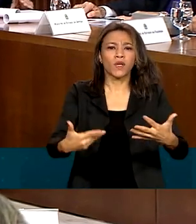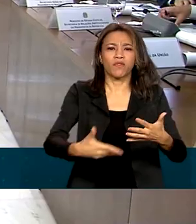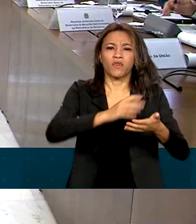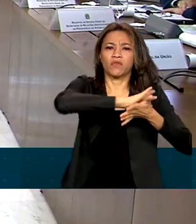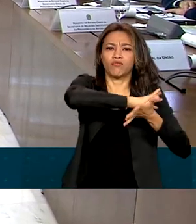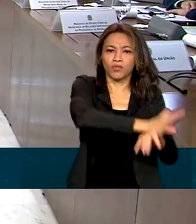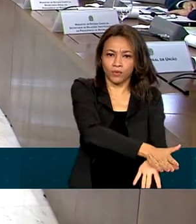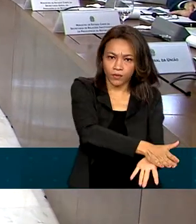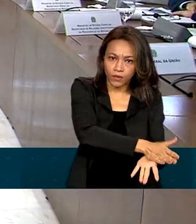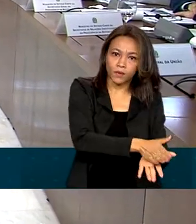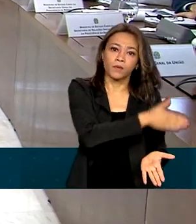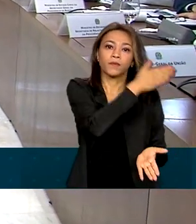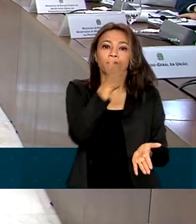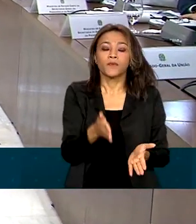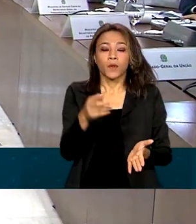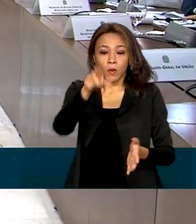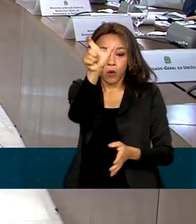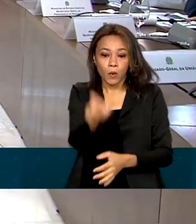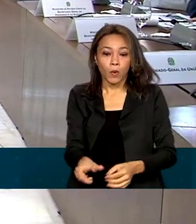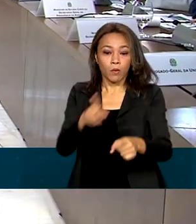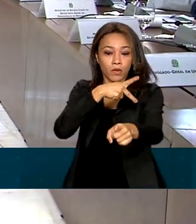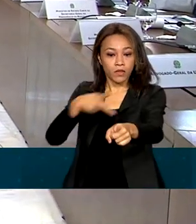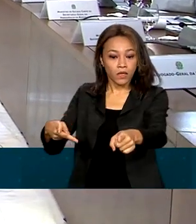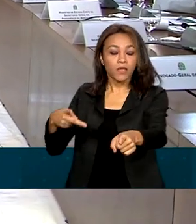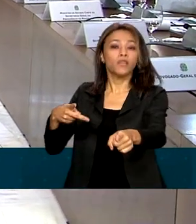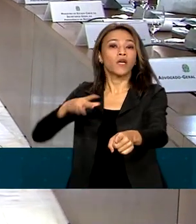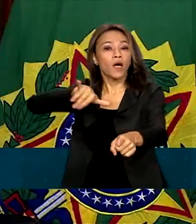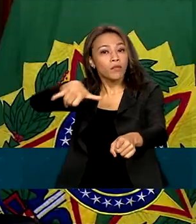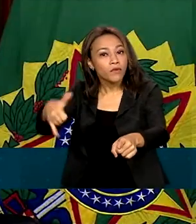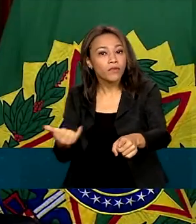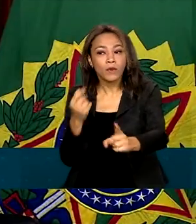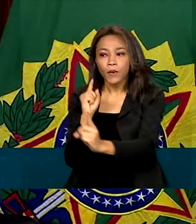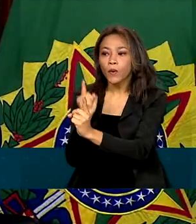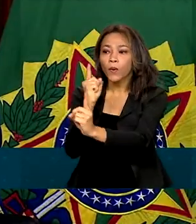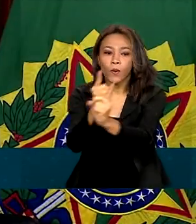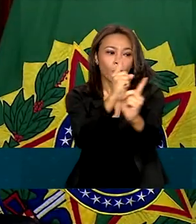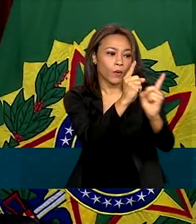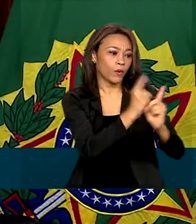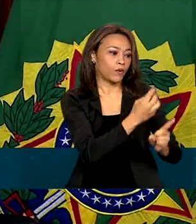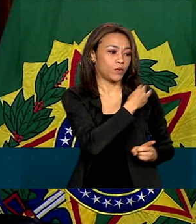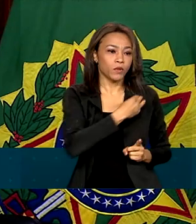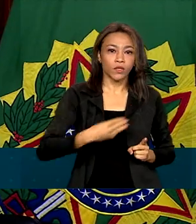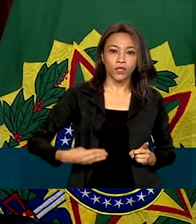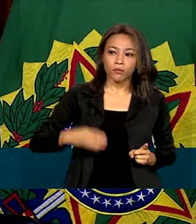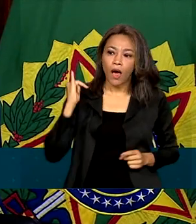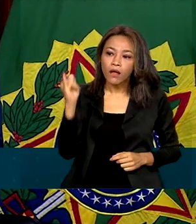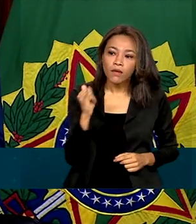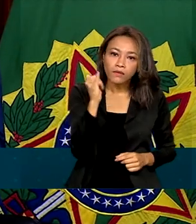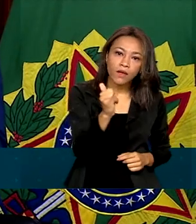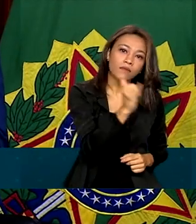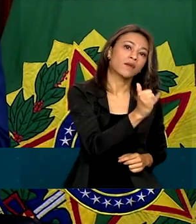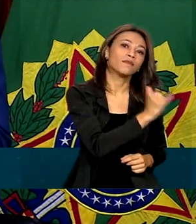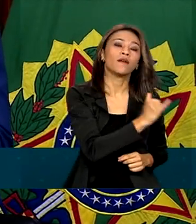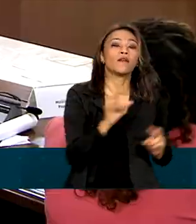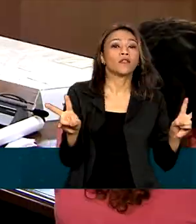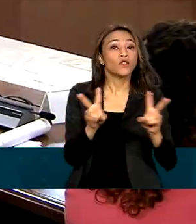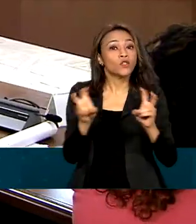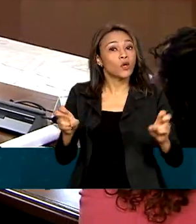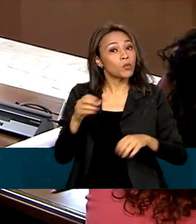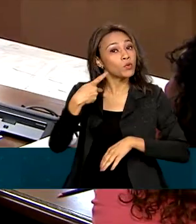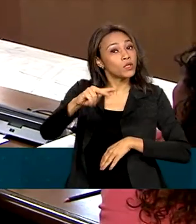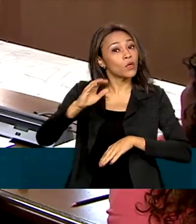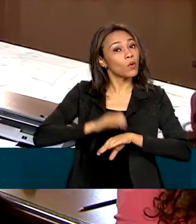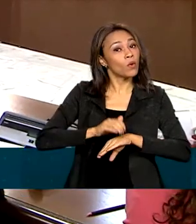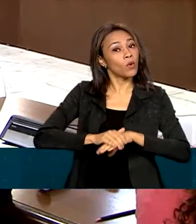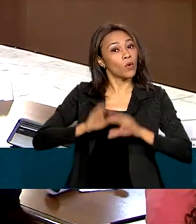destruição. O presidente aproveitou o encontro com os ministros para alertá-los sobre a conduta nas pastas. Eu não